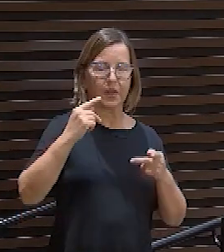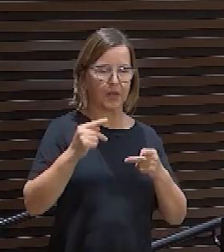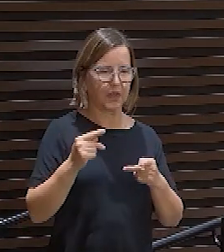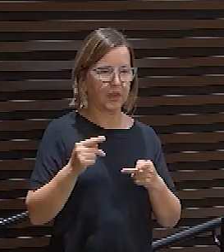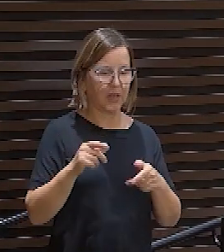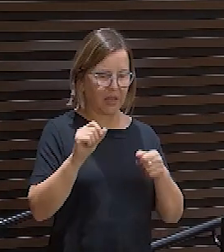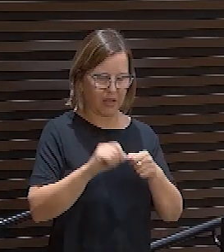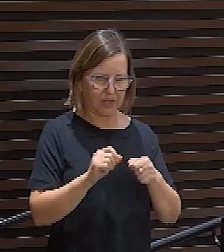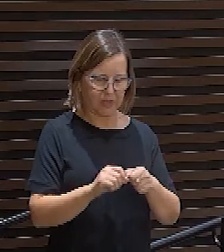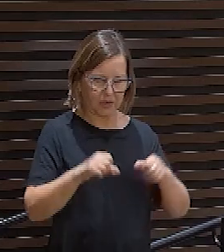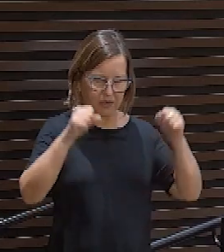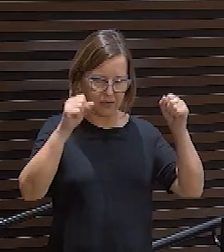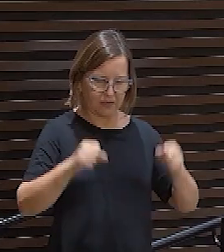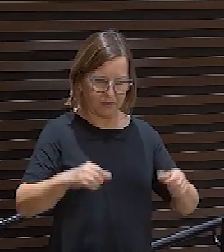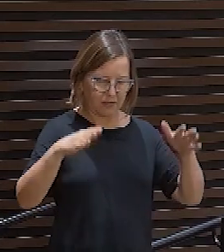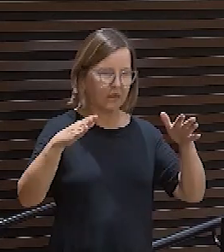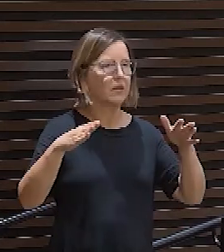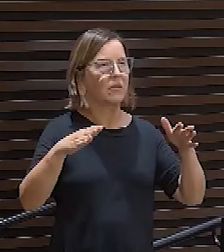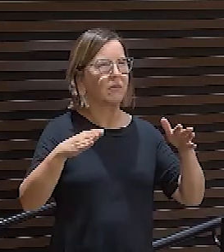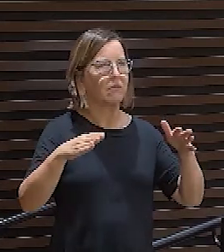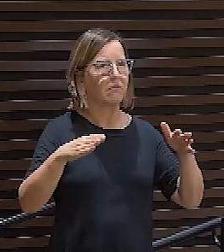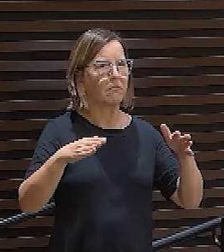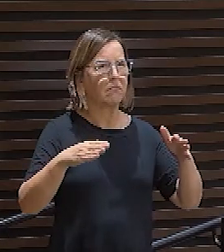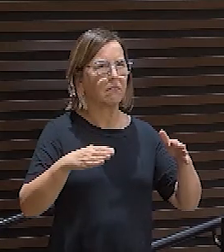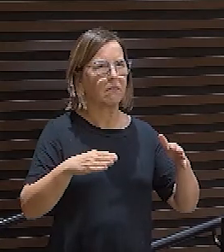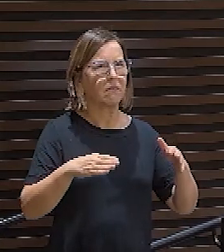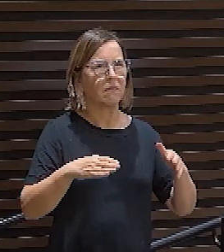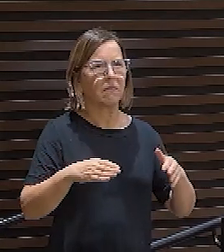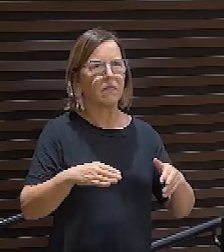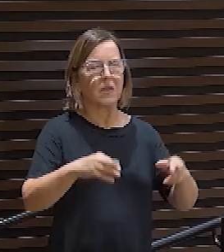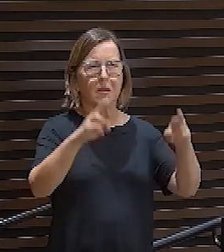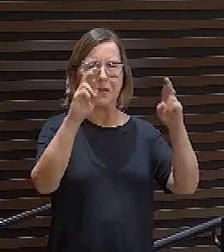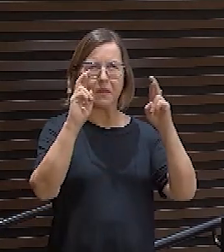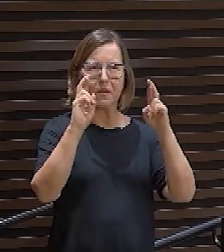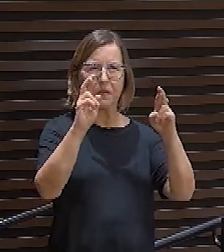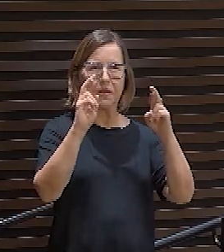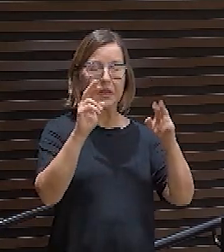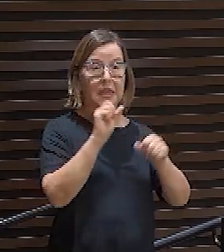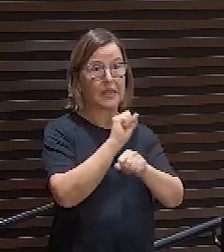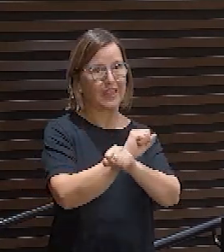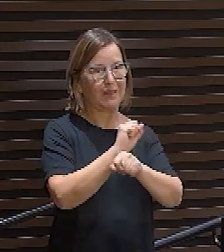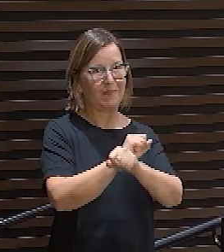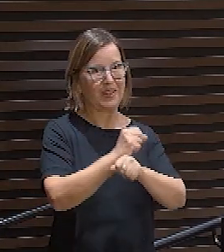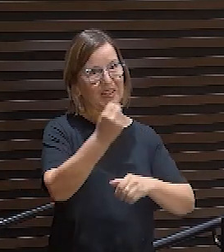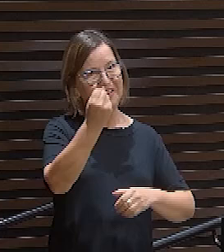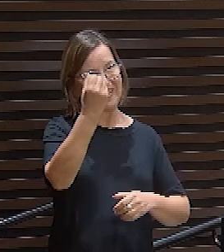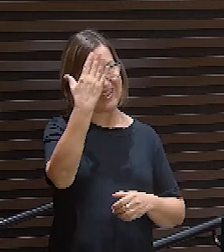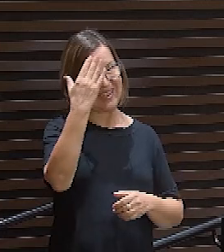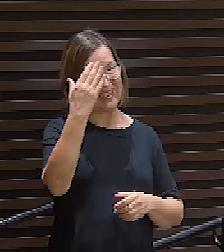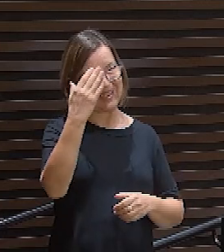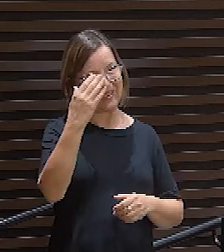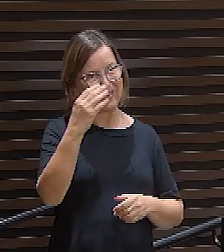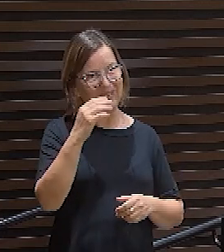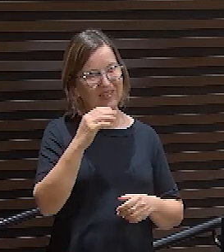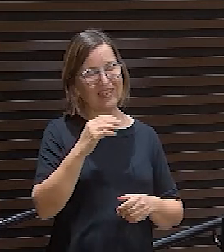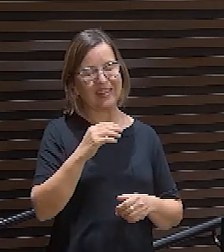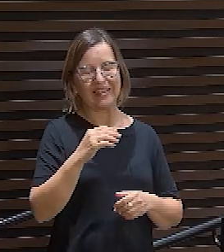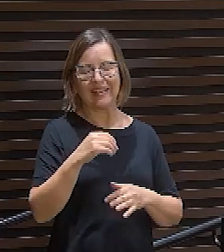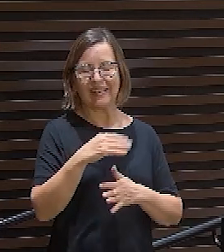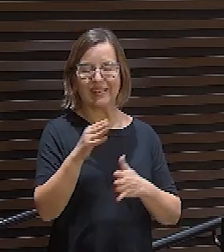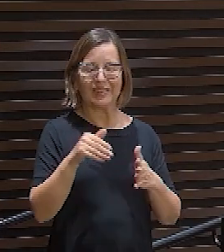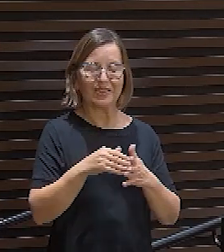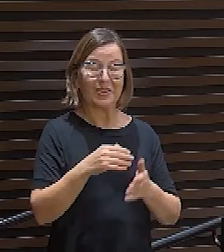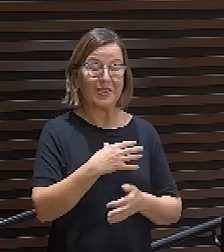ardente expectativa. E ela aguarda a revelação dos filhos de Deus. Presta